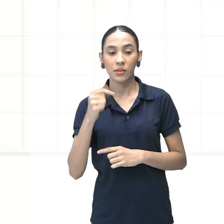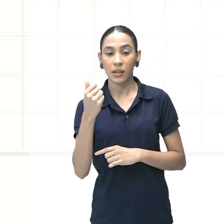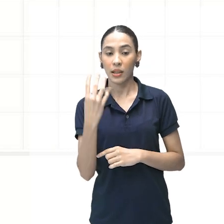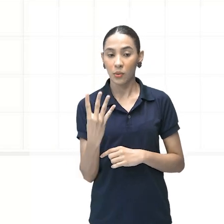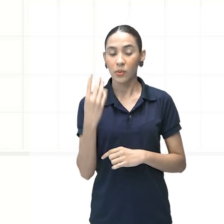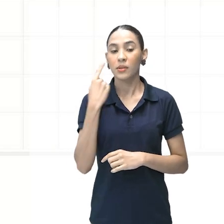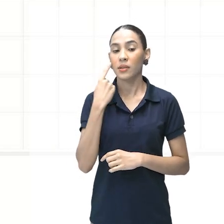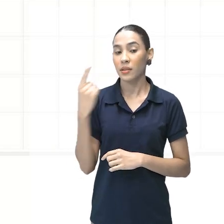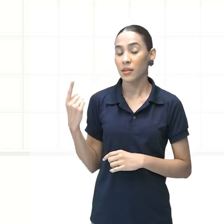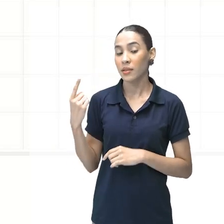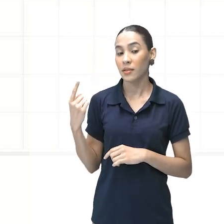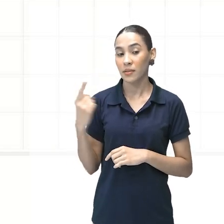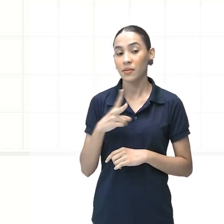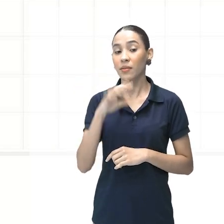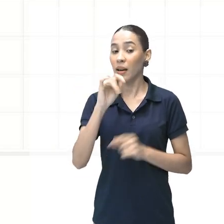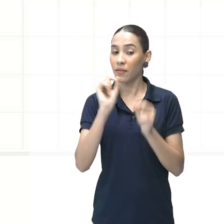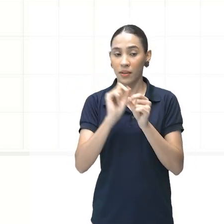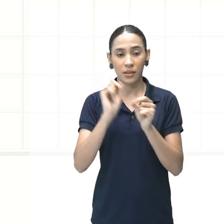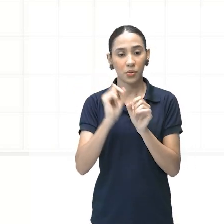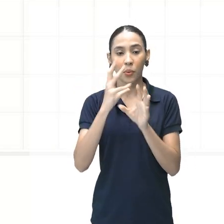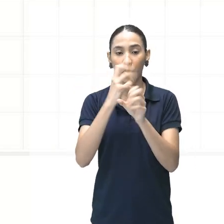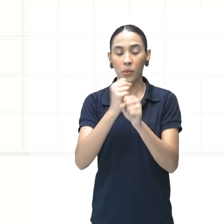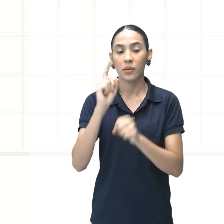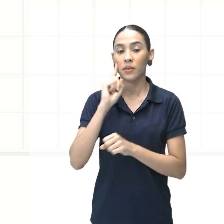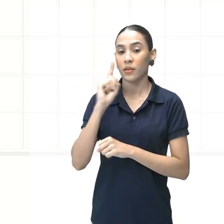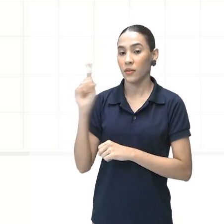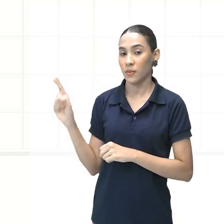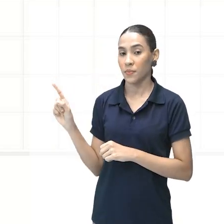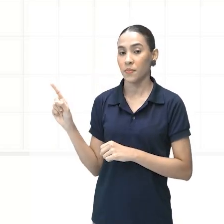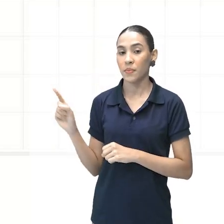3,14. E aí, nós vamos fazer essa conta bem aqui no cantinho.